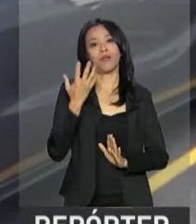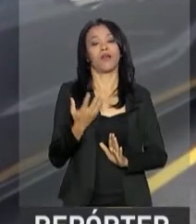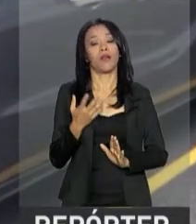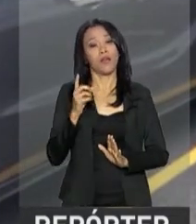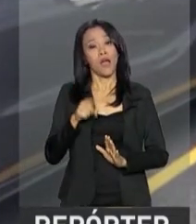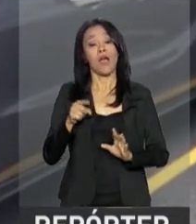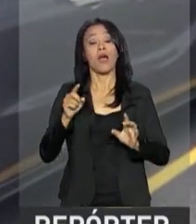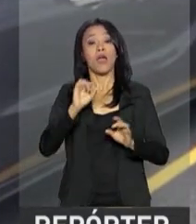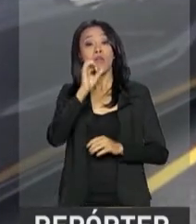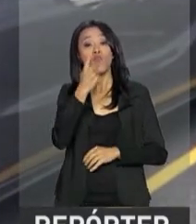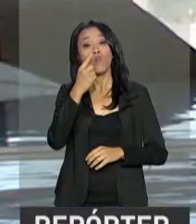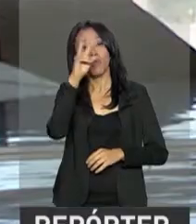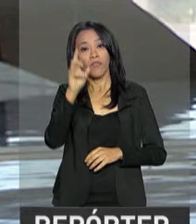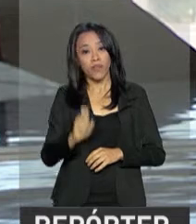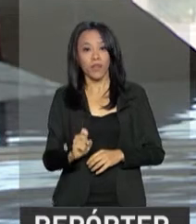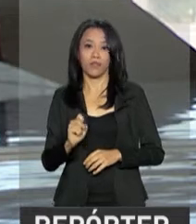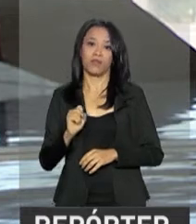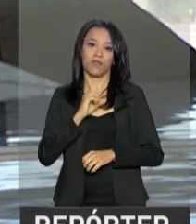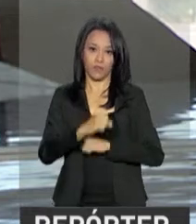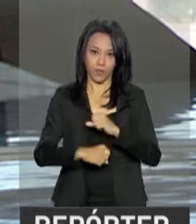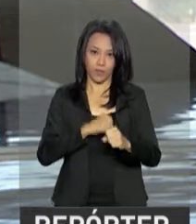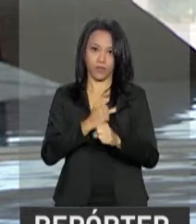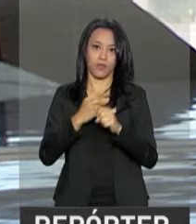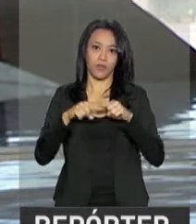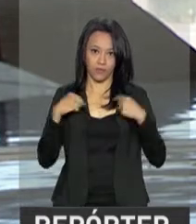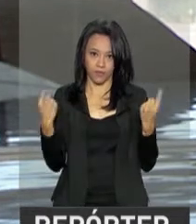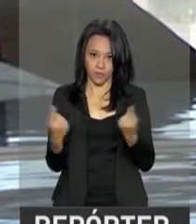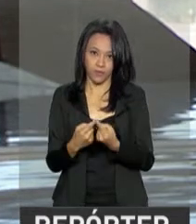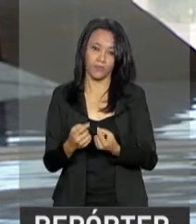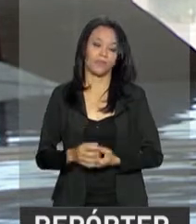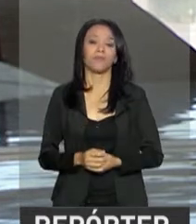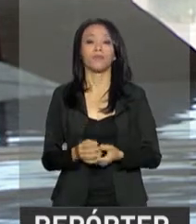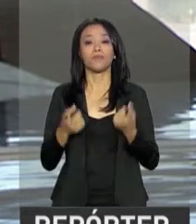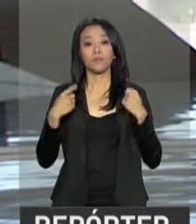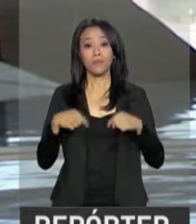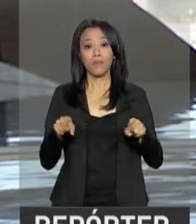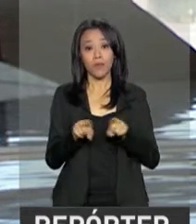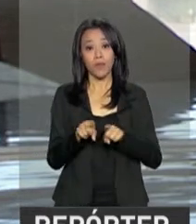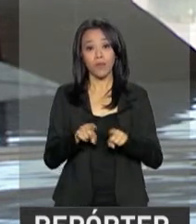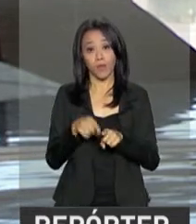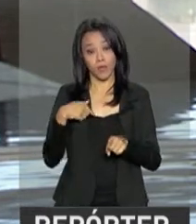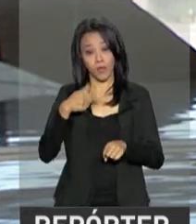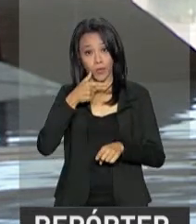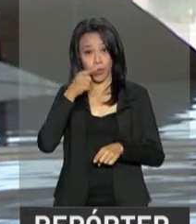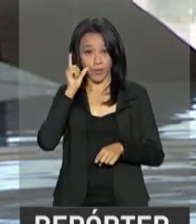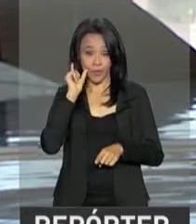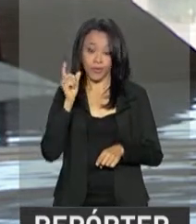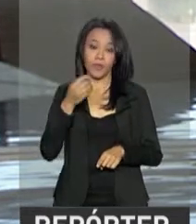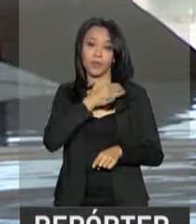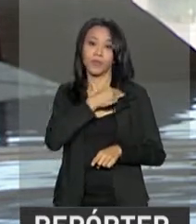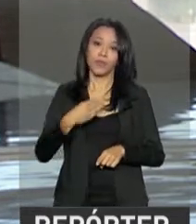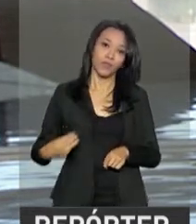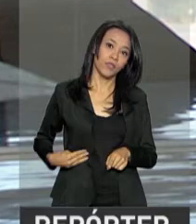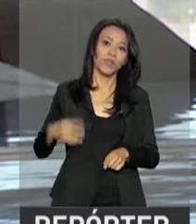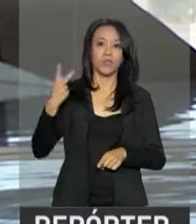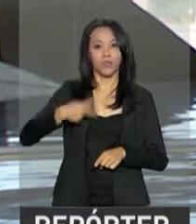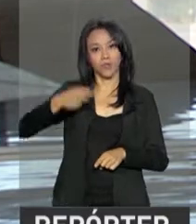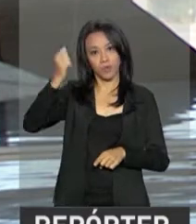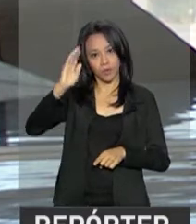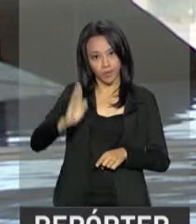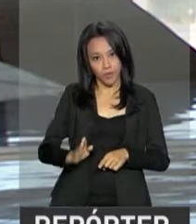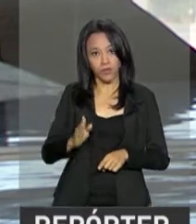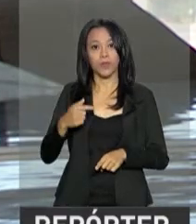realizada uma vez por ano e também ontem o ministro das relações exteriores do brasil a luiz nunes